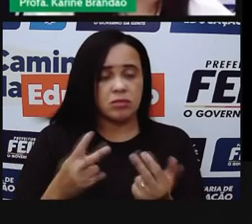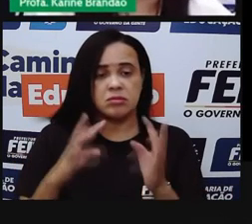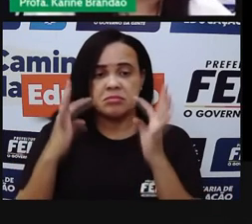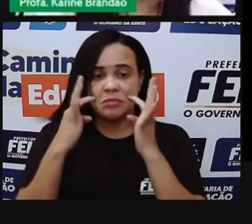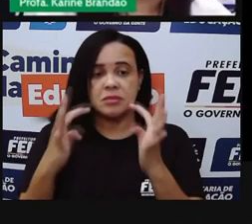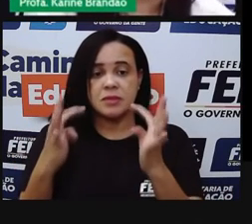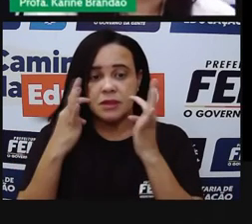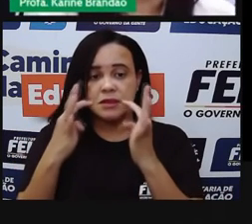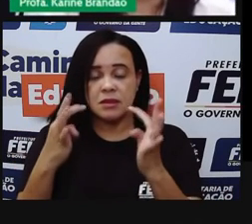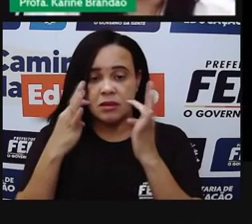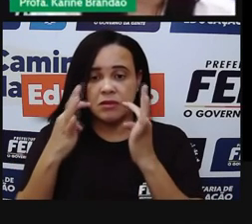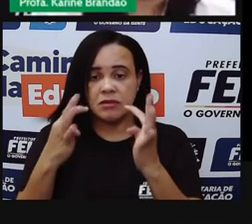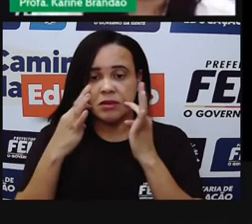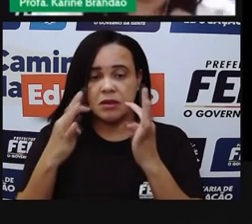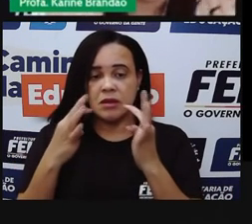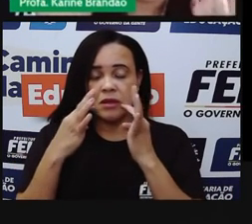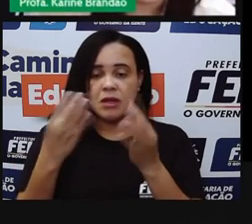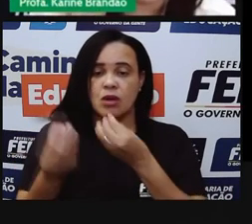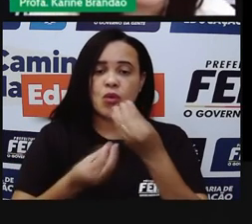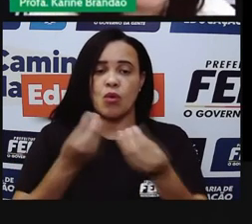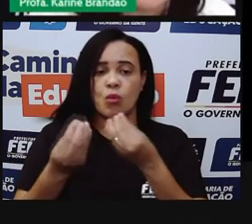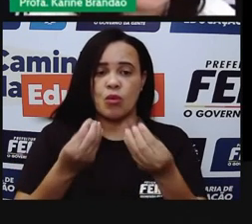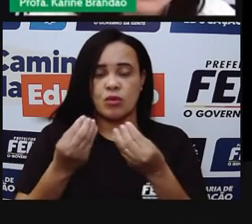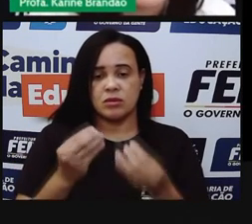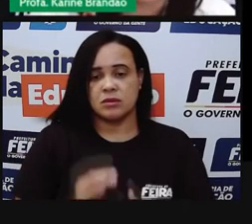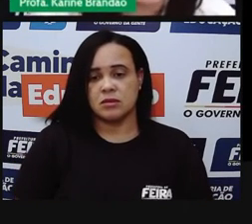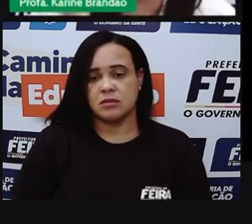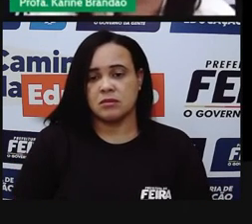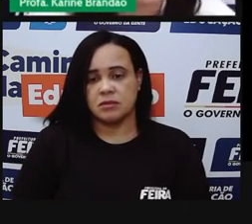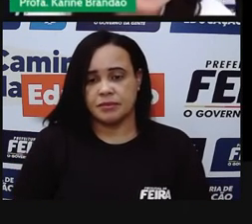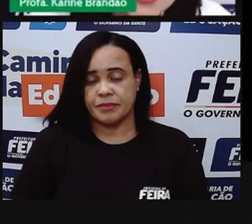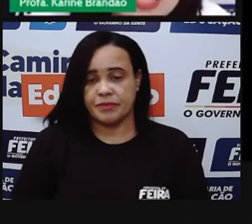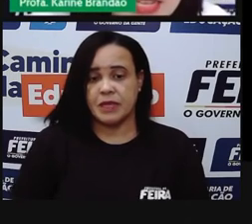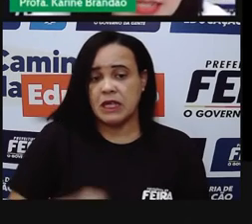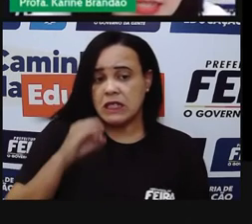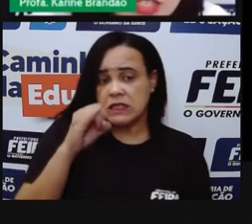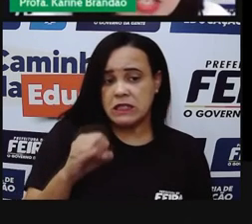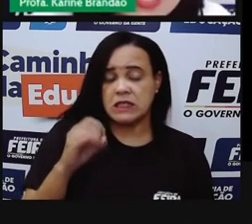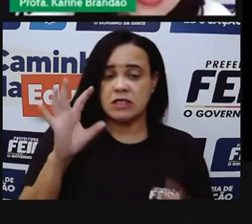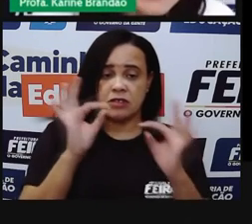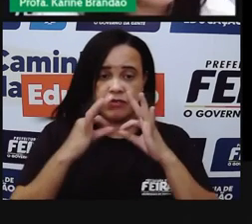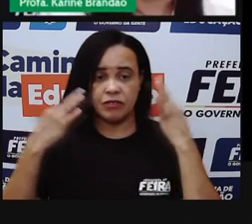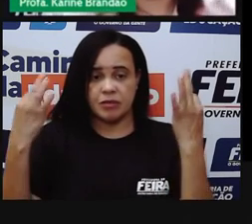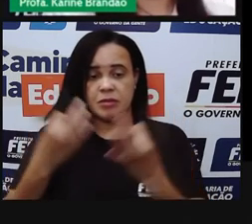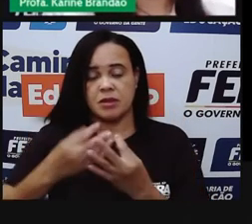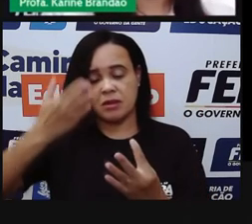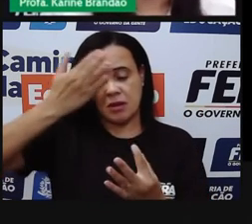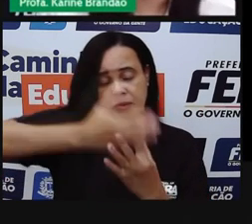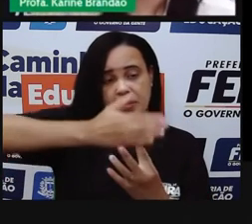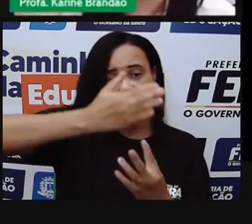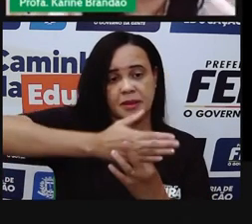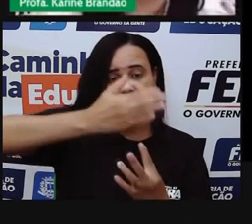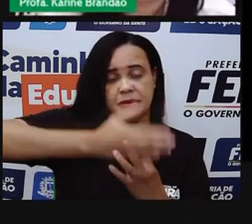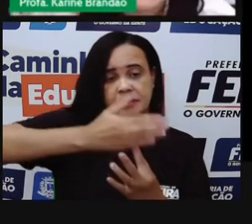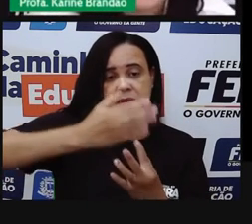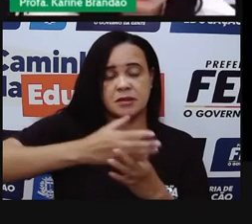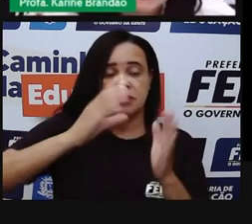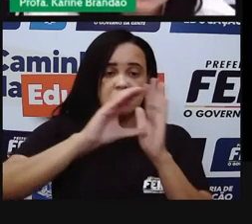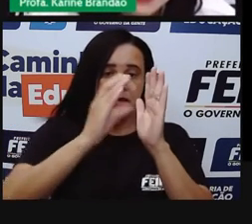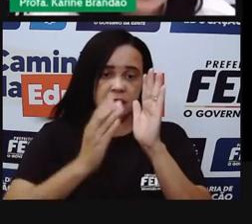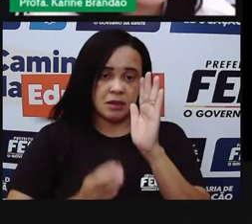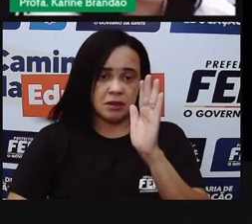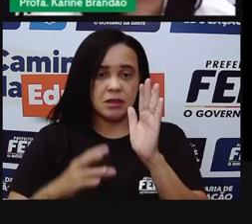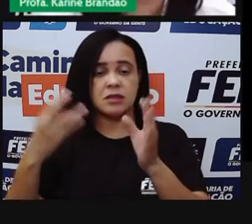observar? Ah, então, essa... Sempre os pais vão dar a metade das características. Mas é uma